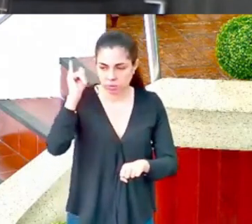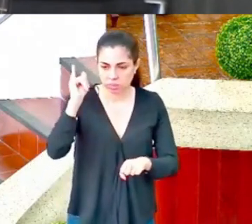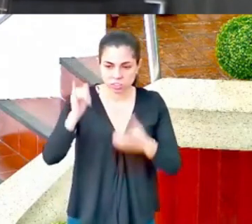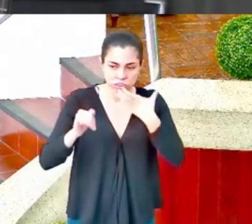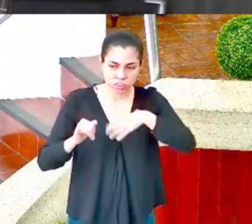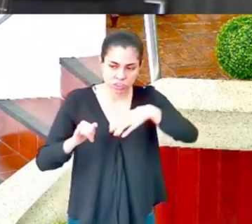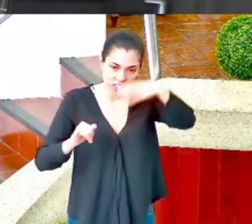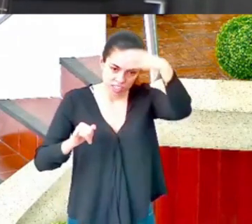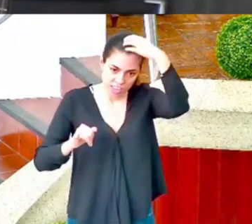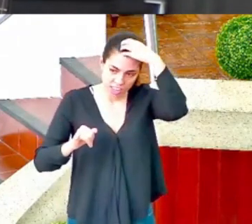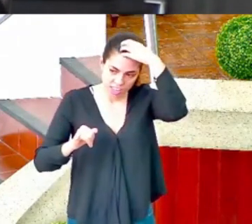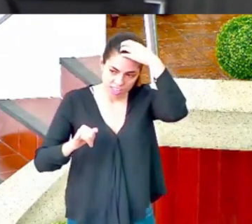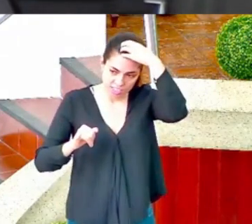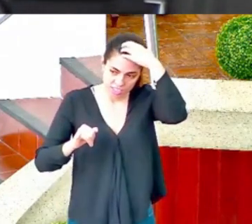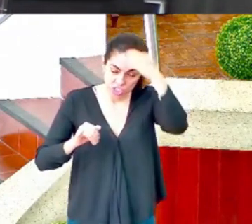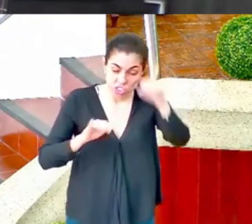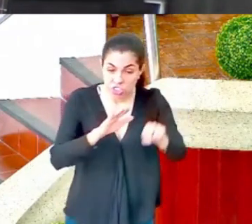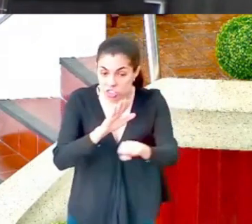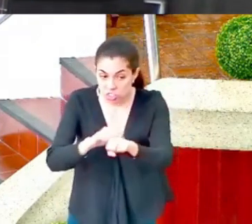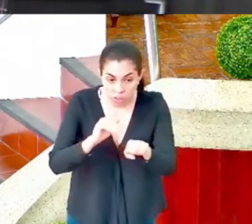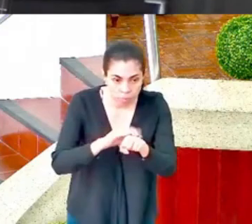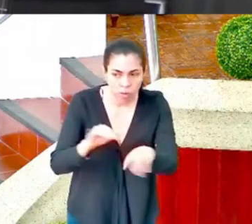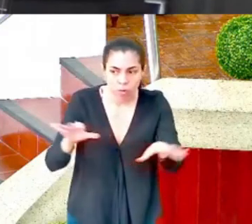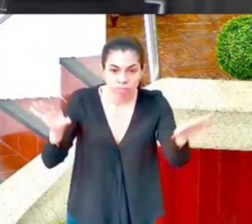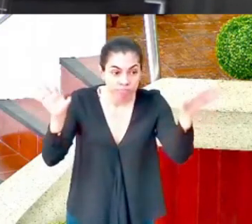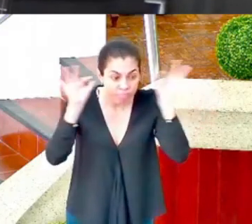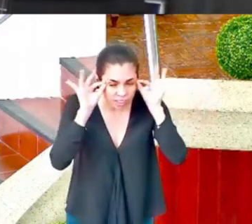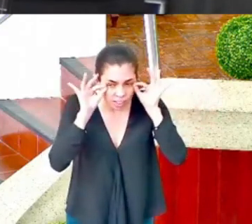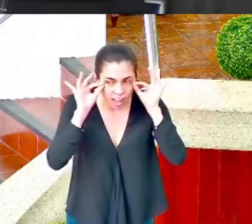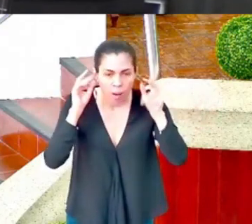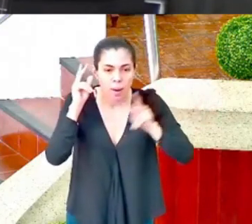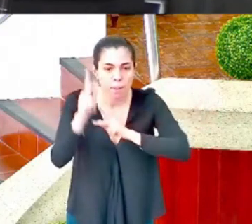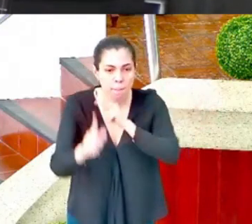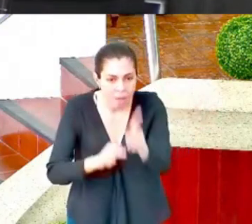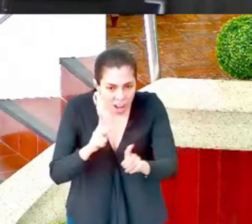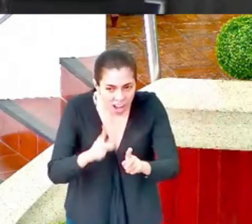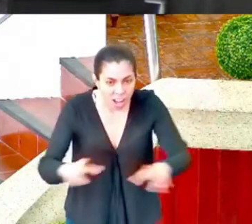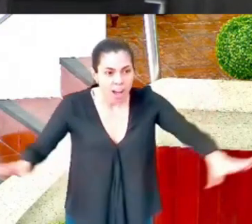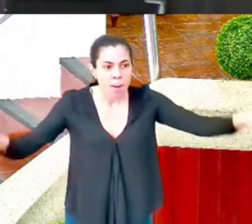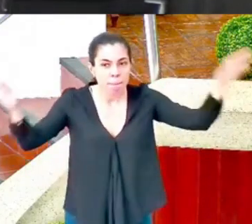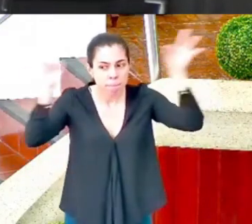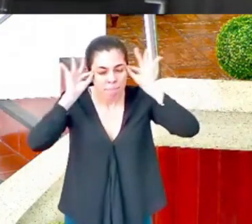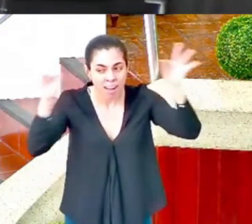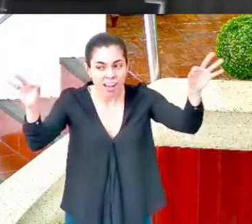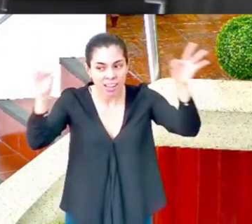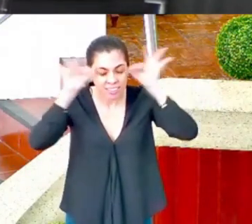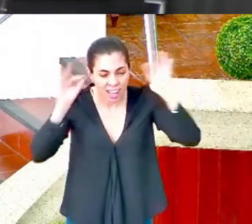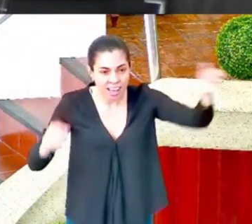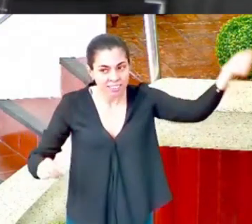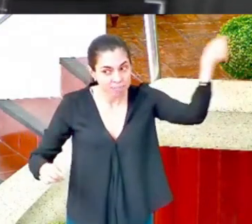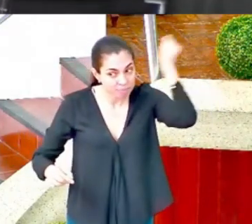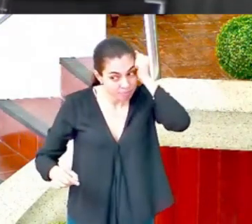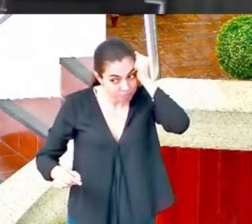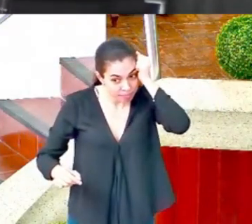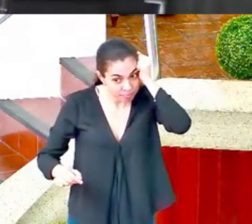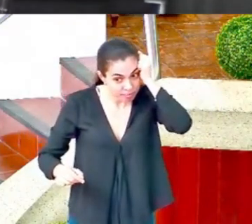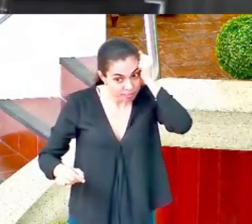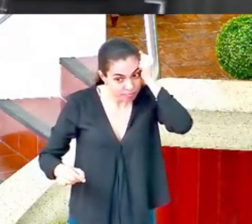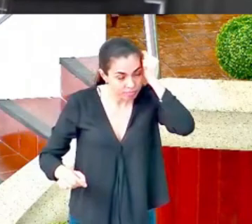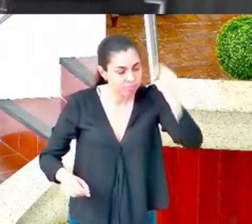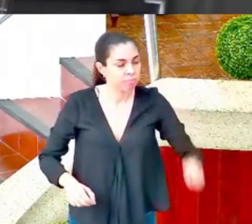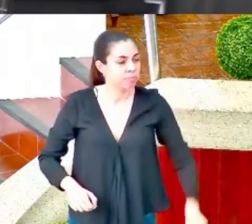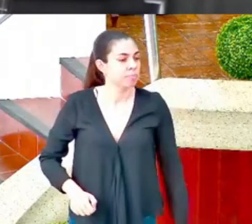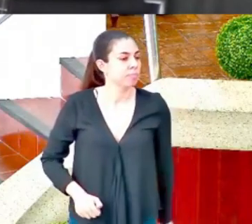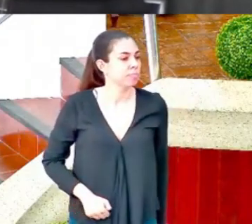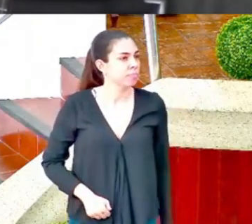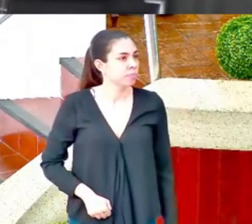foi feito depois pelo Rei dos Reis. A nova aliança foi estabelecida pelo Rei